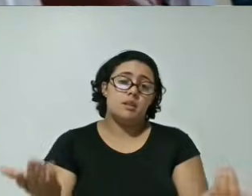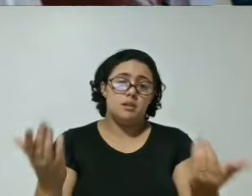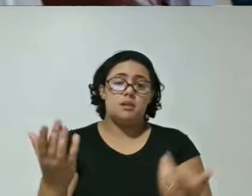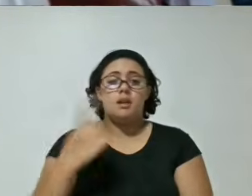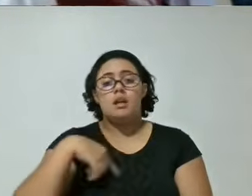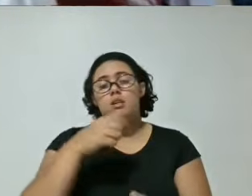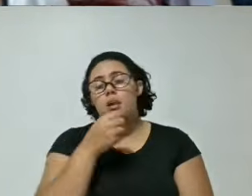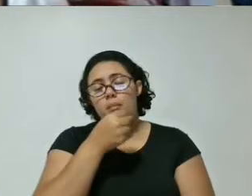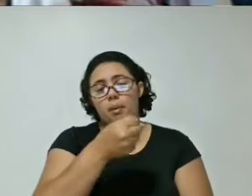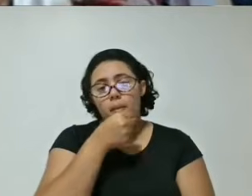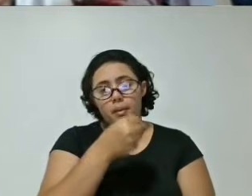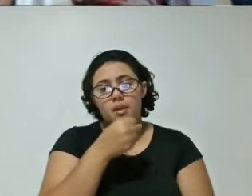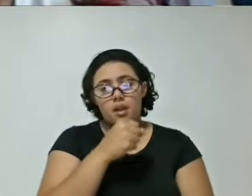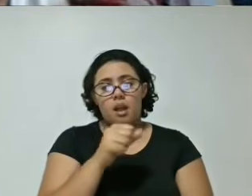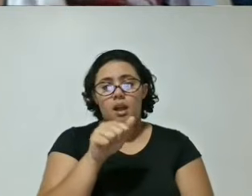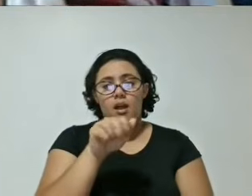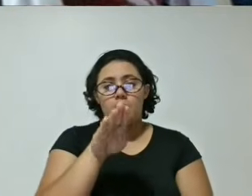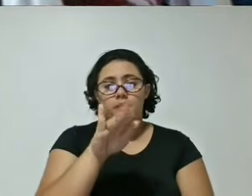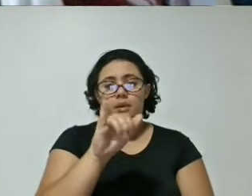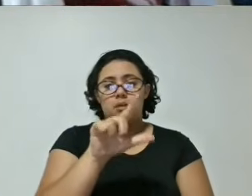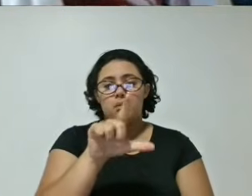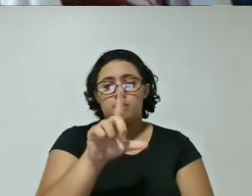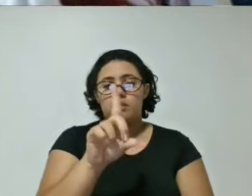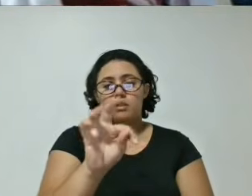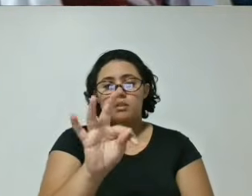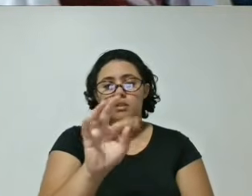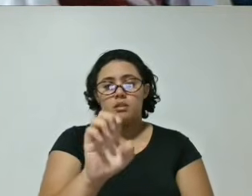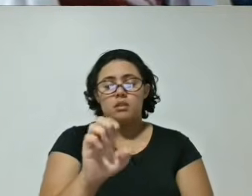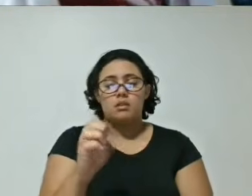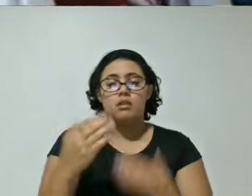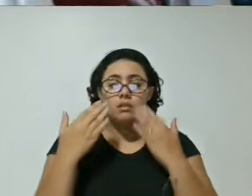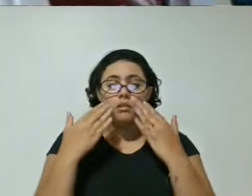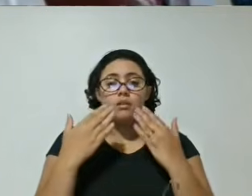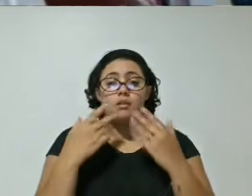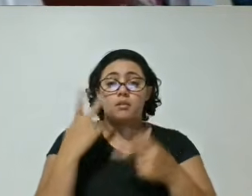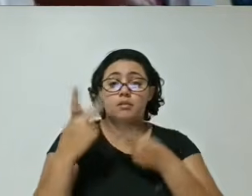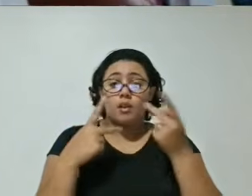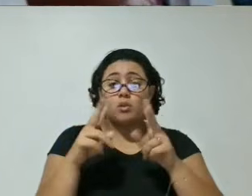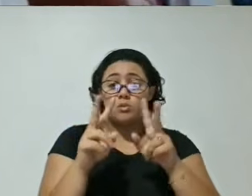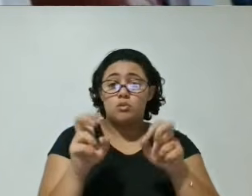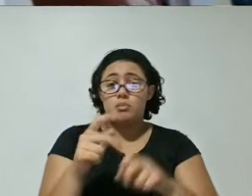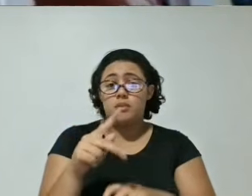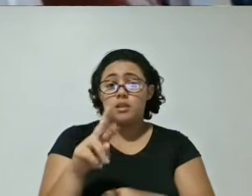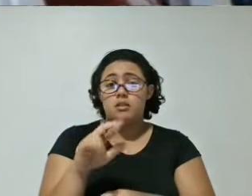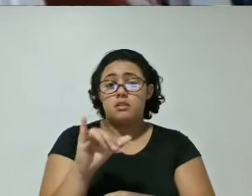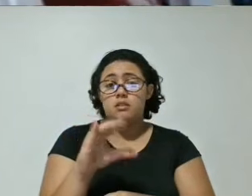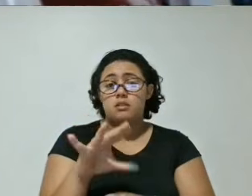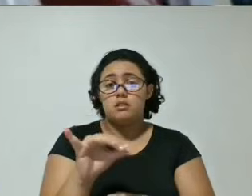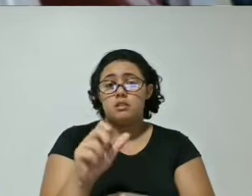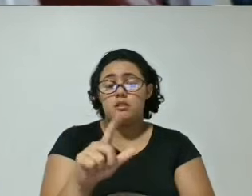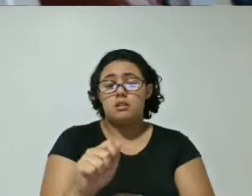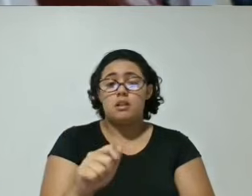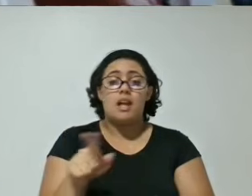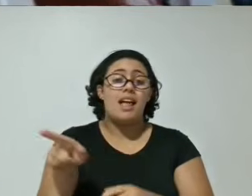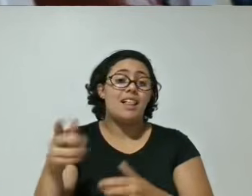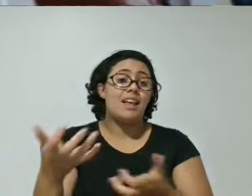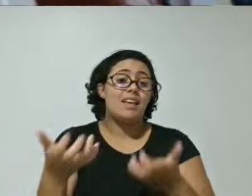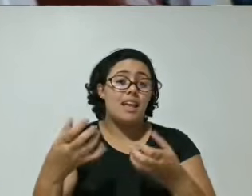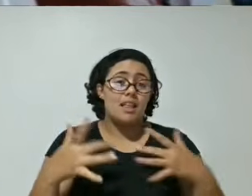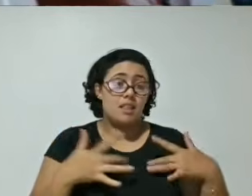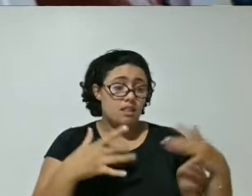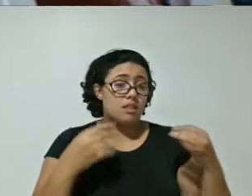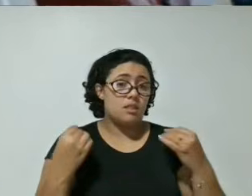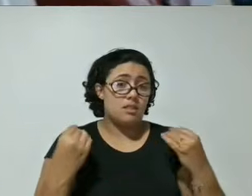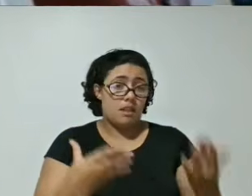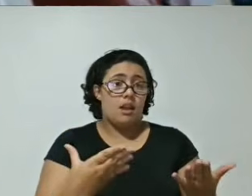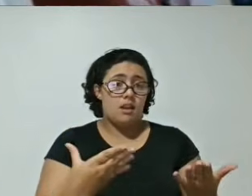com a Abild, e a Abild, inclusive, mencionou a Priscila, porque o desejo da Priscila era fazer a doação desse acervo para a Secretaria